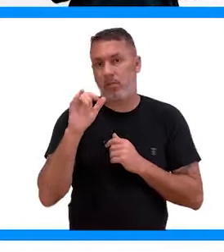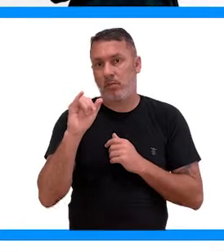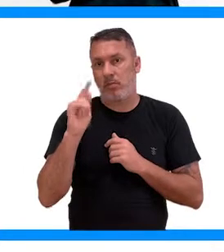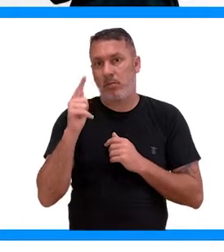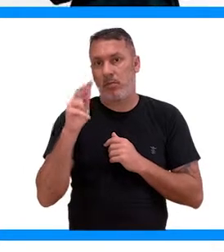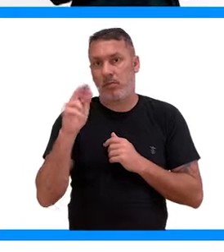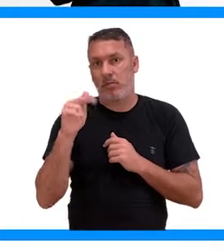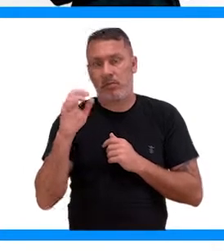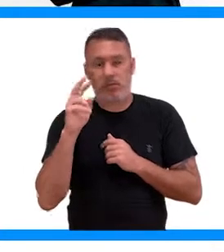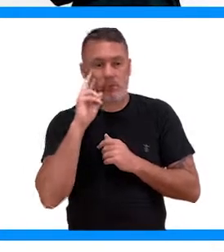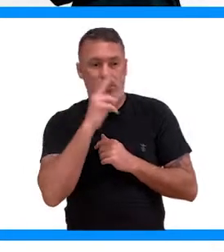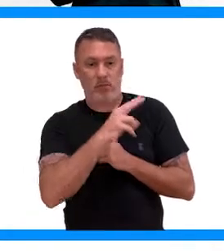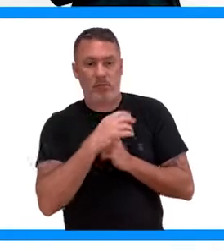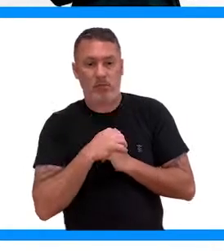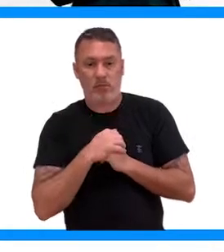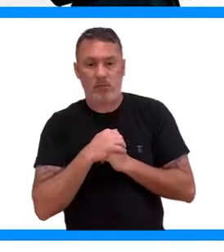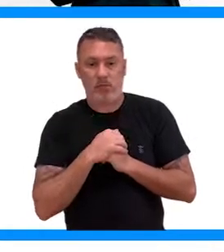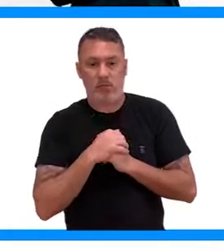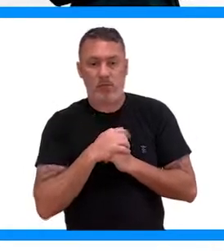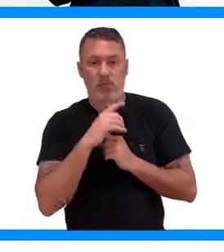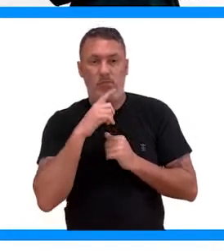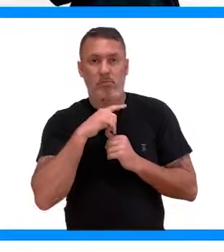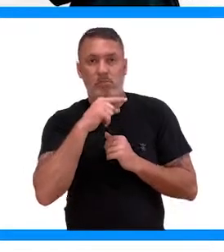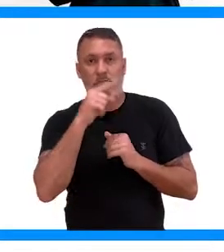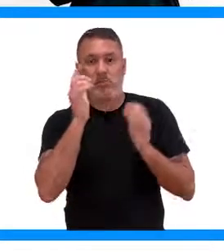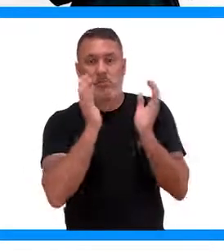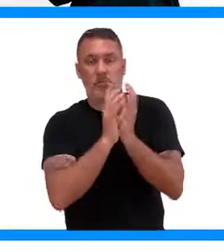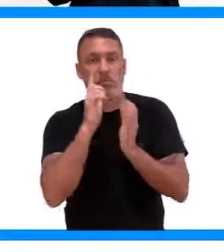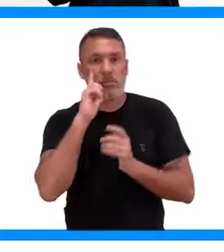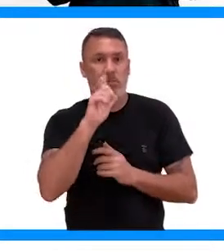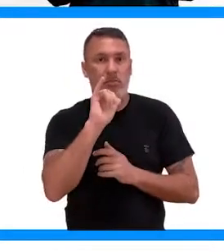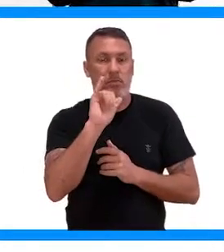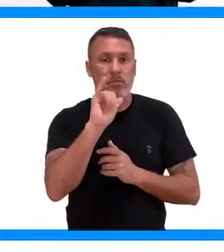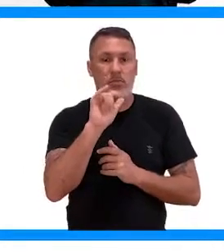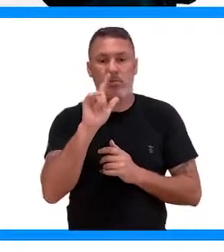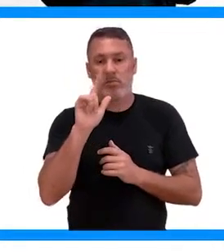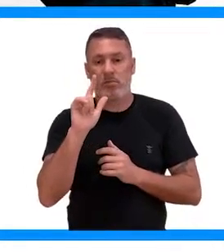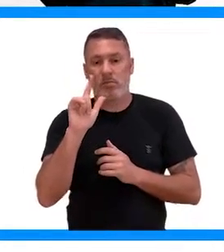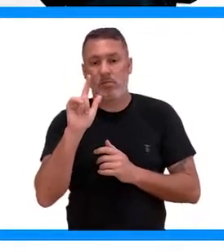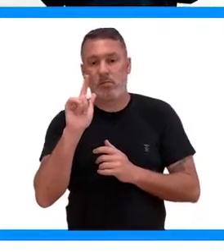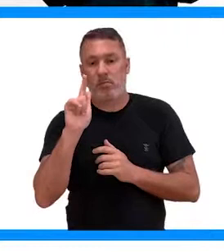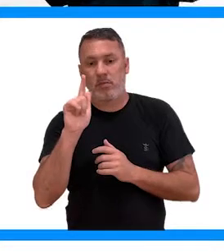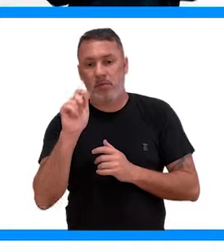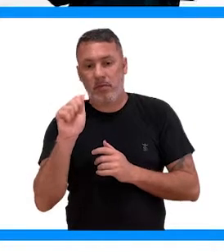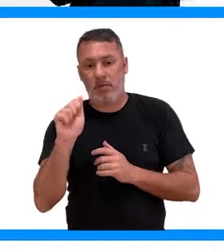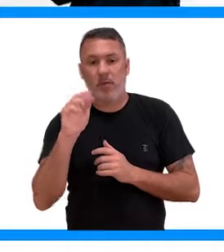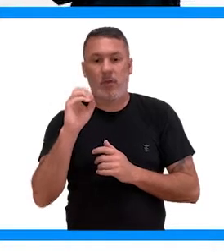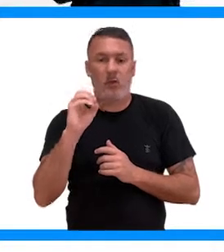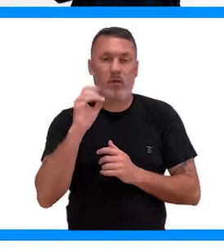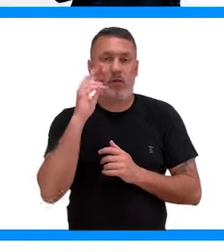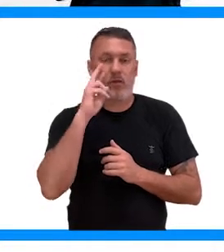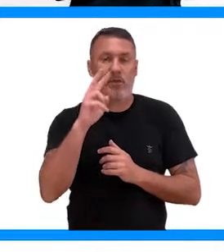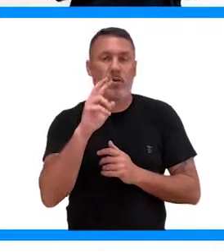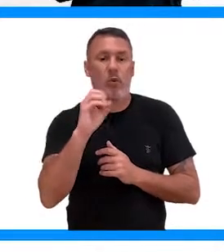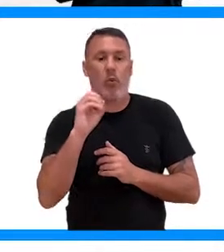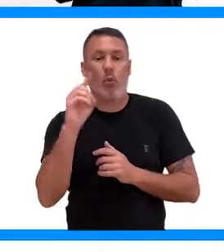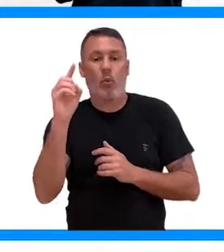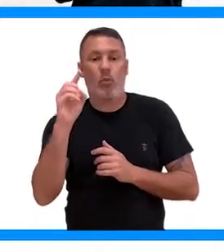bolígrafo. Então, já está marcado aí, o forte é o li, tem um acento, ficou super fácil, né? Bolígrafo é